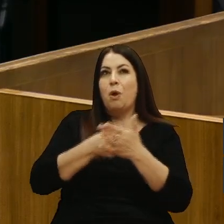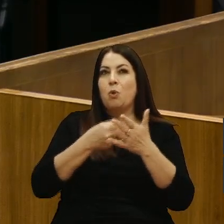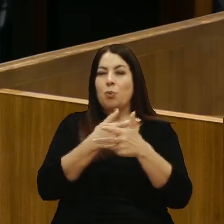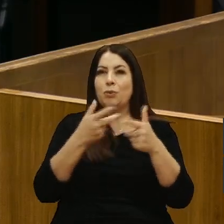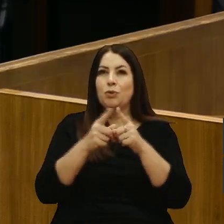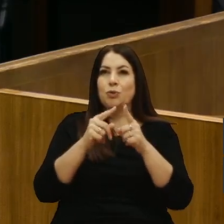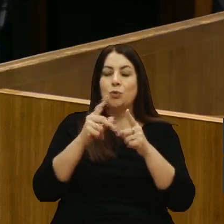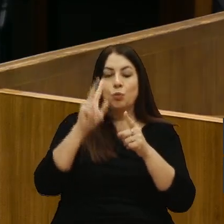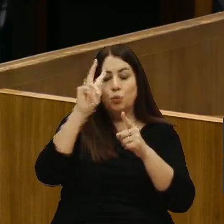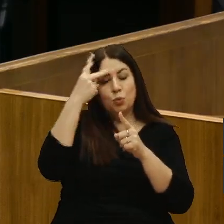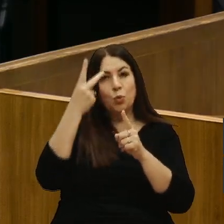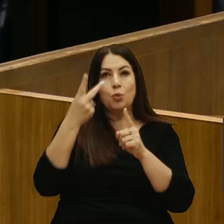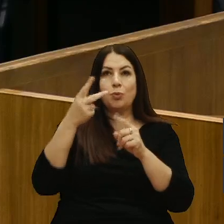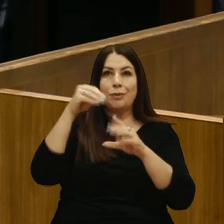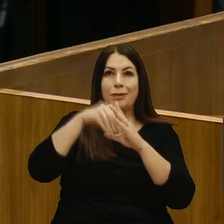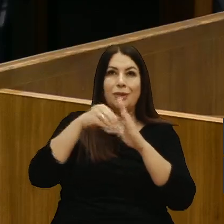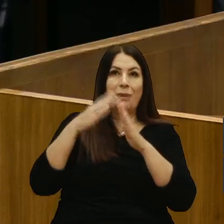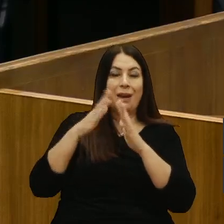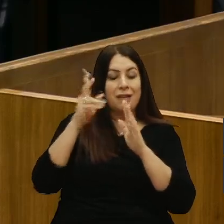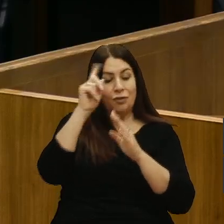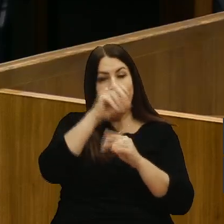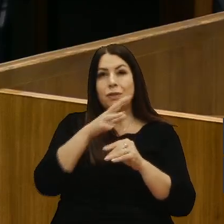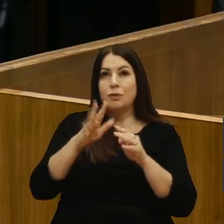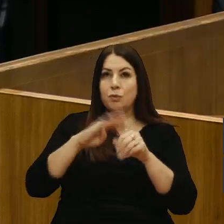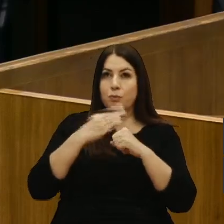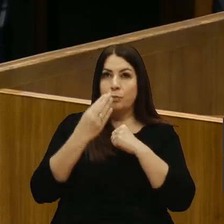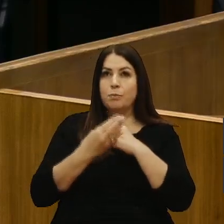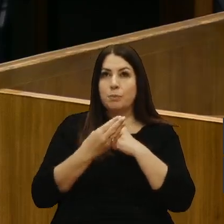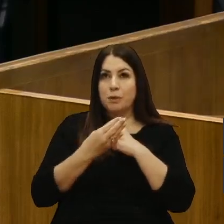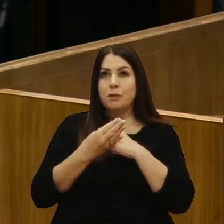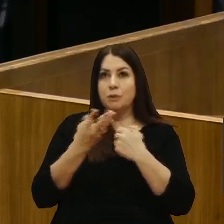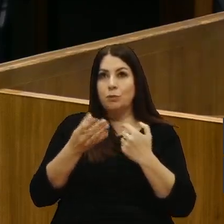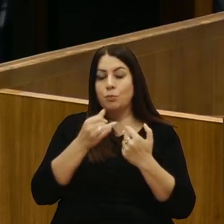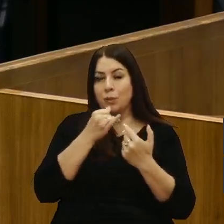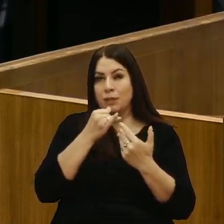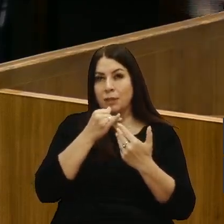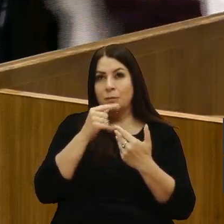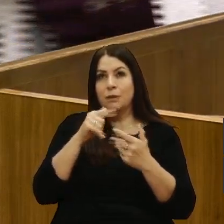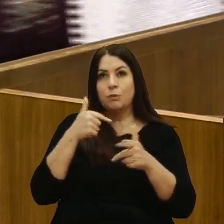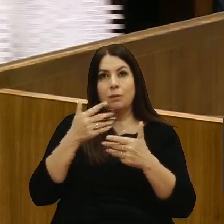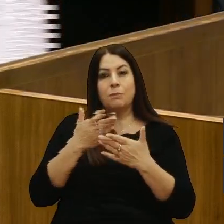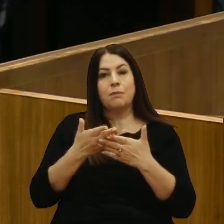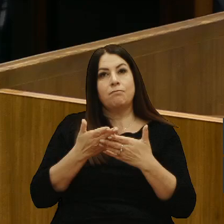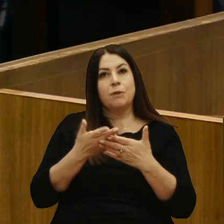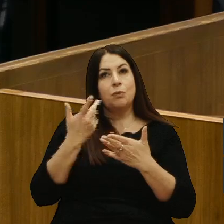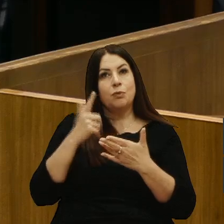surto psicótico dentro de uma casa, em um bairro, por exemplo, né? Então eu acho que esse serviço,